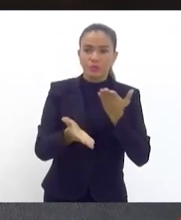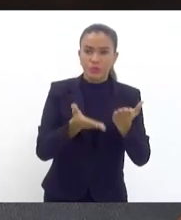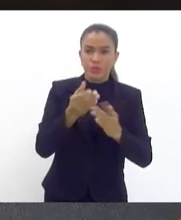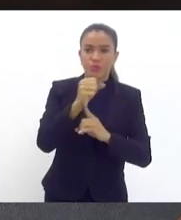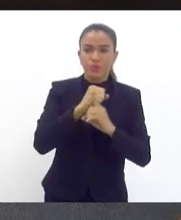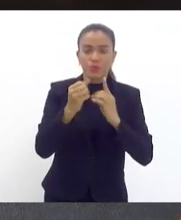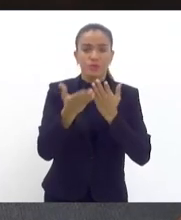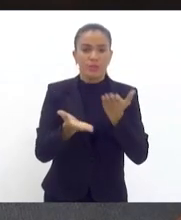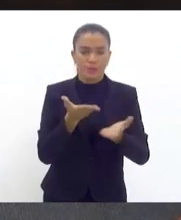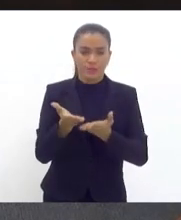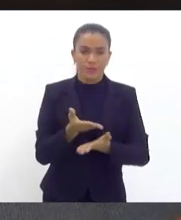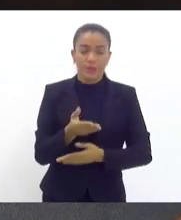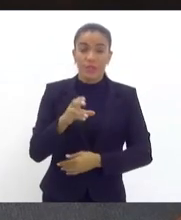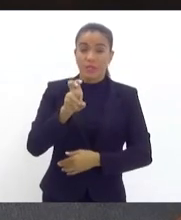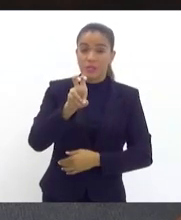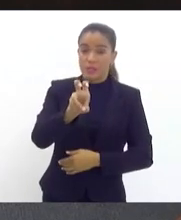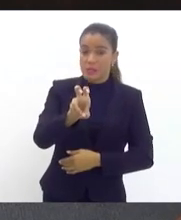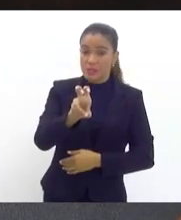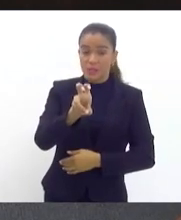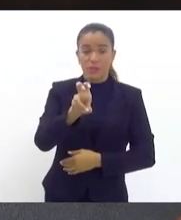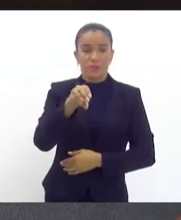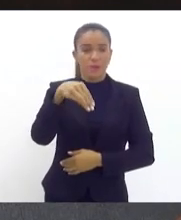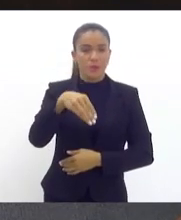cinco minutos por favor